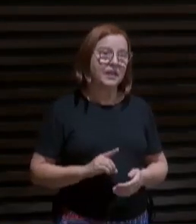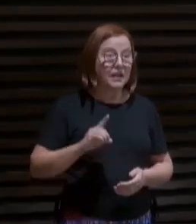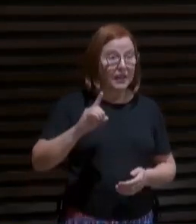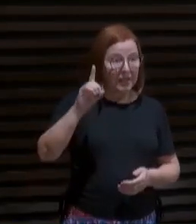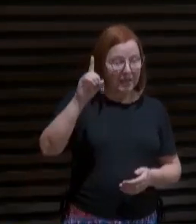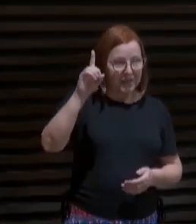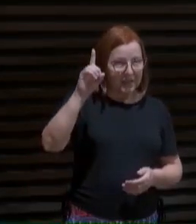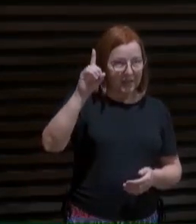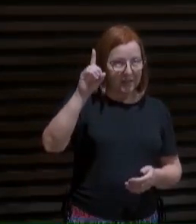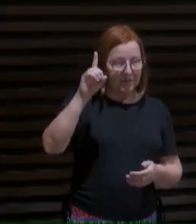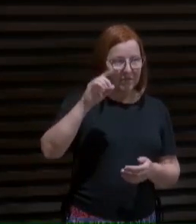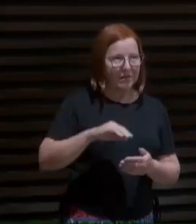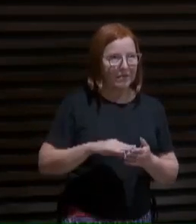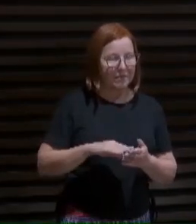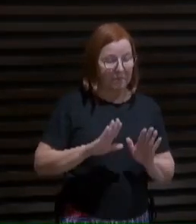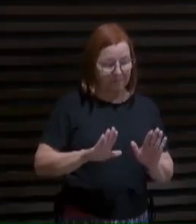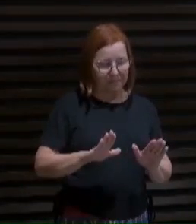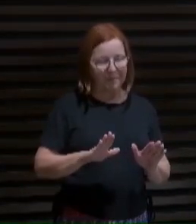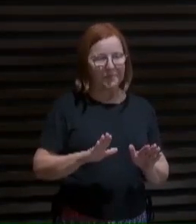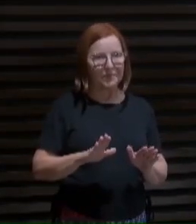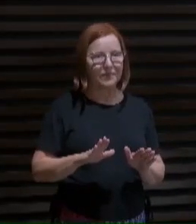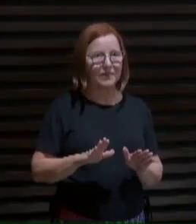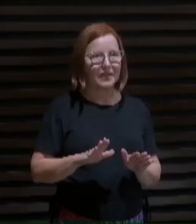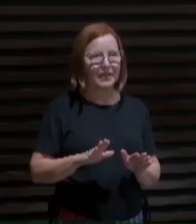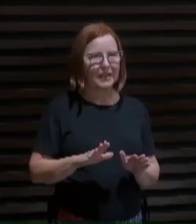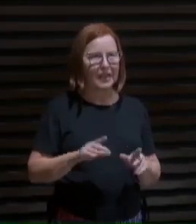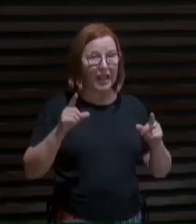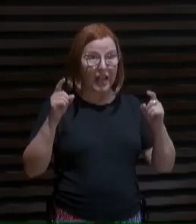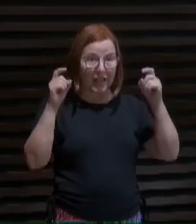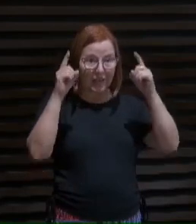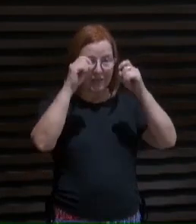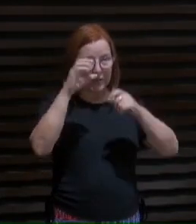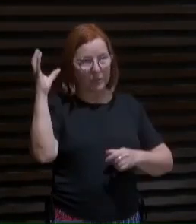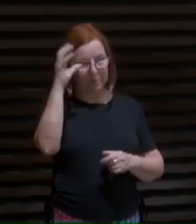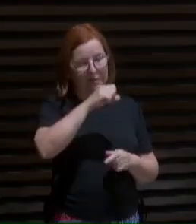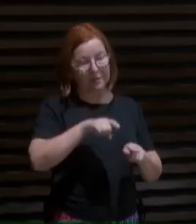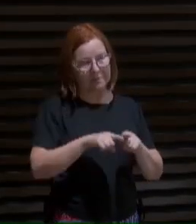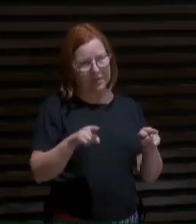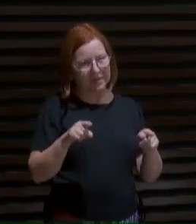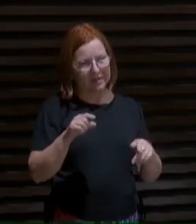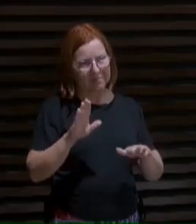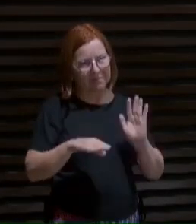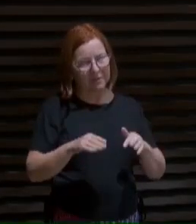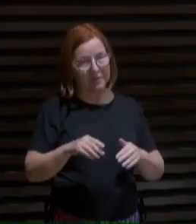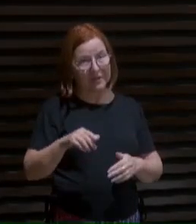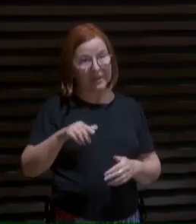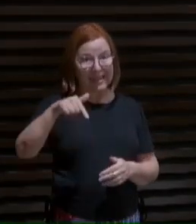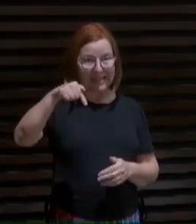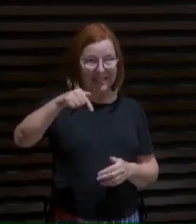estudiosos, é difícil entender isso, mas cerca de 7 bilhões de pessoas morreram